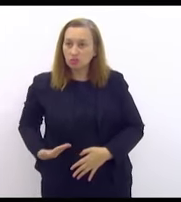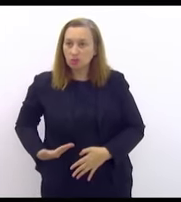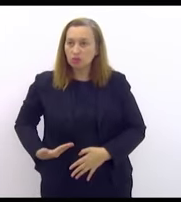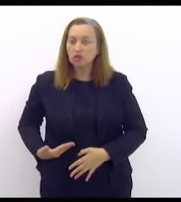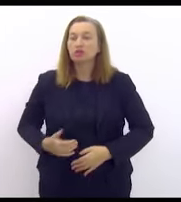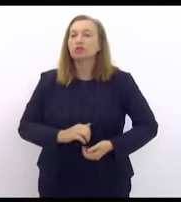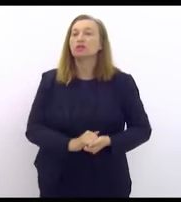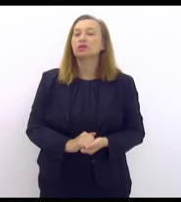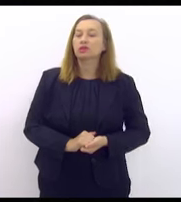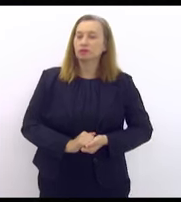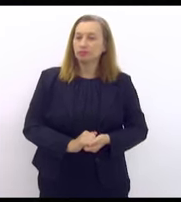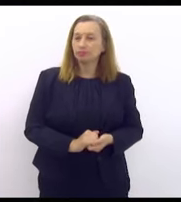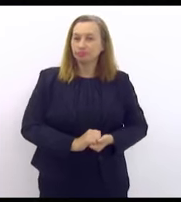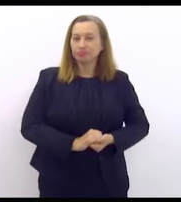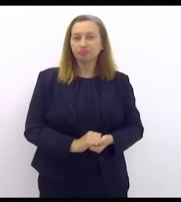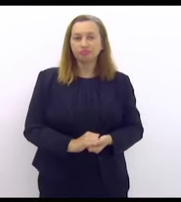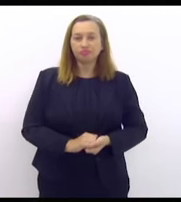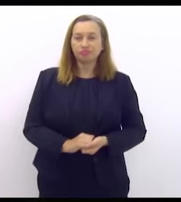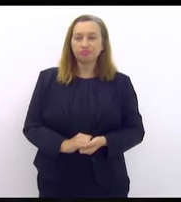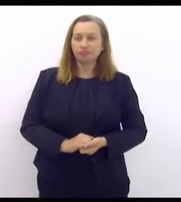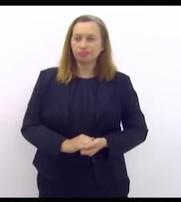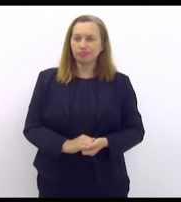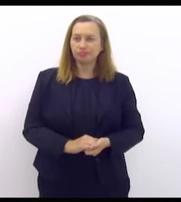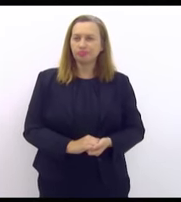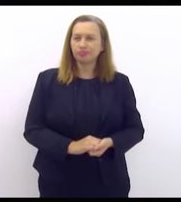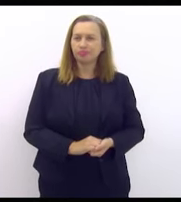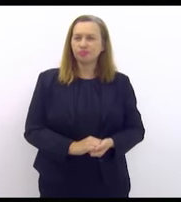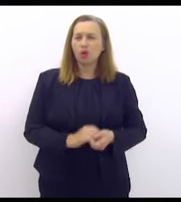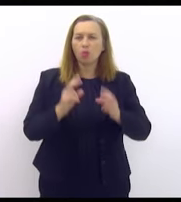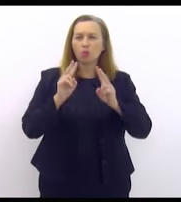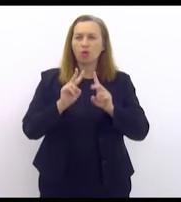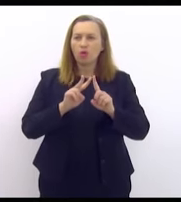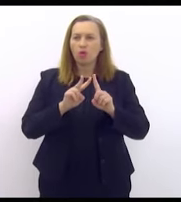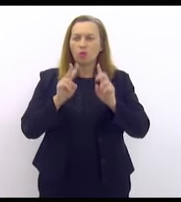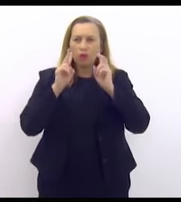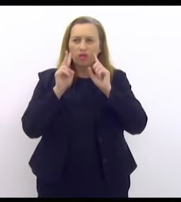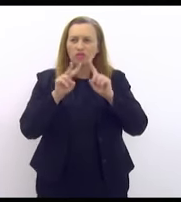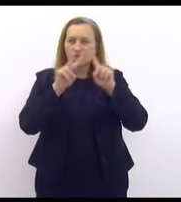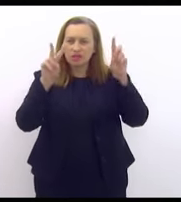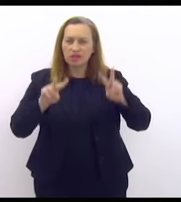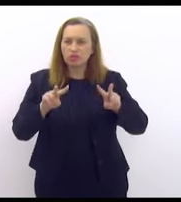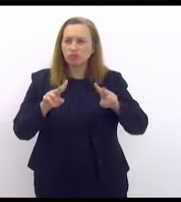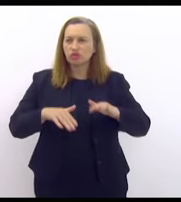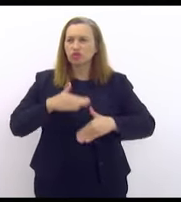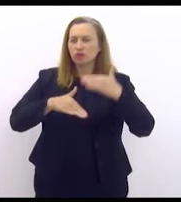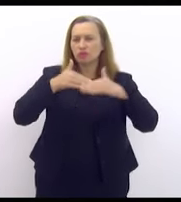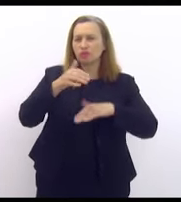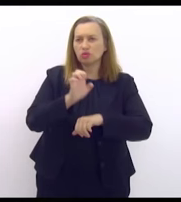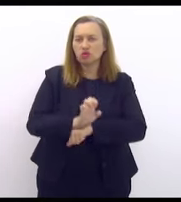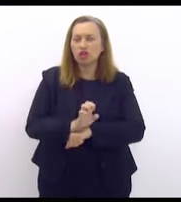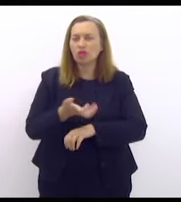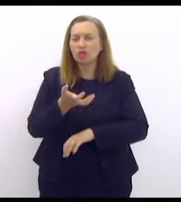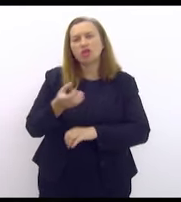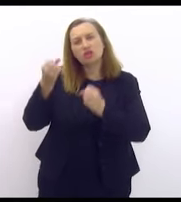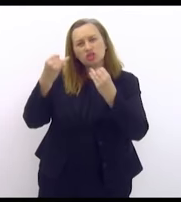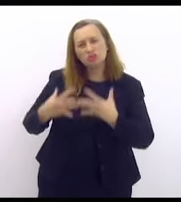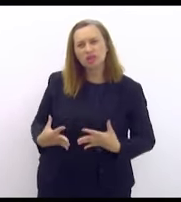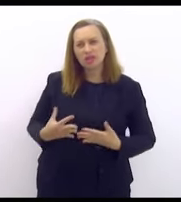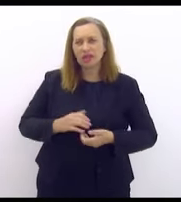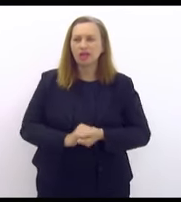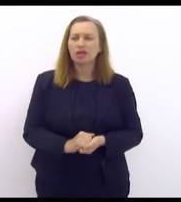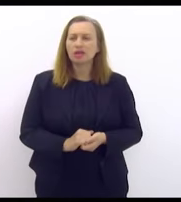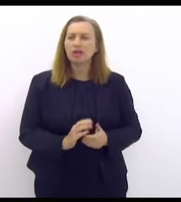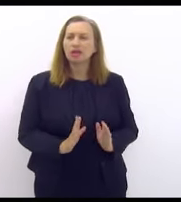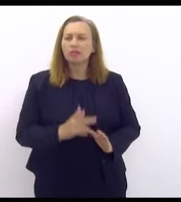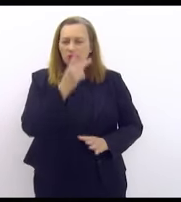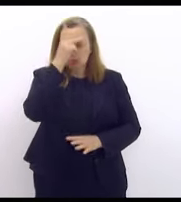que está onde? Na ponta. Ele traz uma visão macro de desenvolvimento do Estado. Aí eu queria explicar para o morador que está